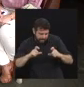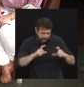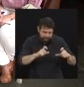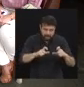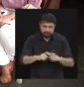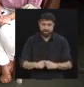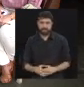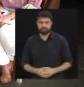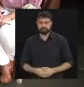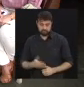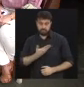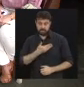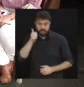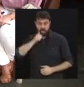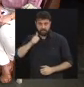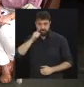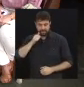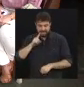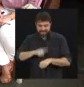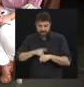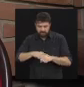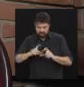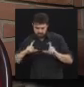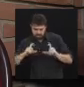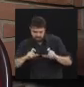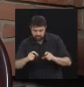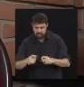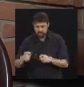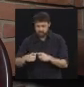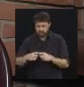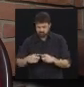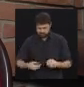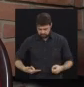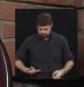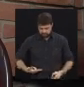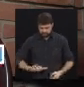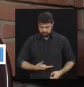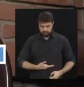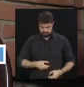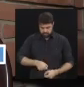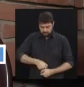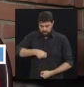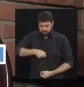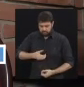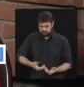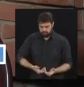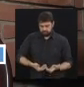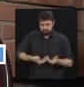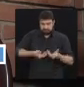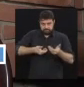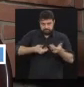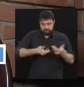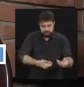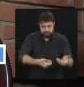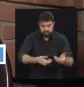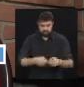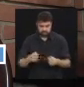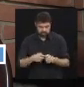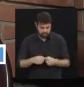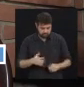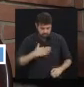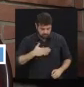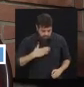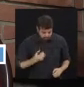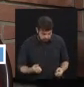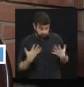madrinha dele. E na hora que o médico tirou ele de dentro do útero, que foi cesárea, o médico se assustou.